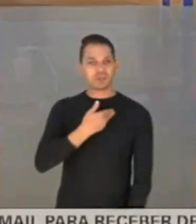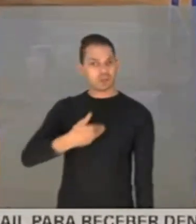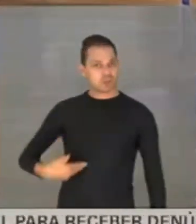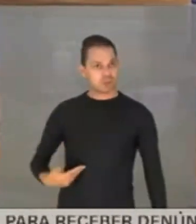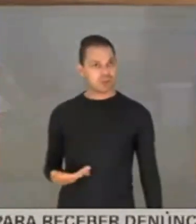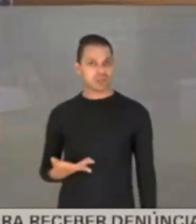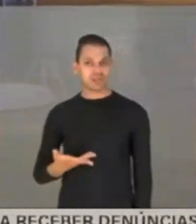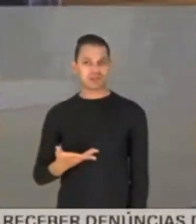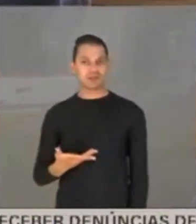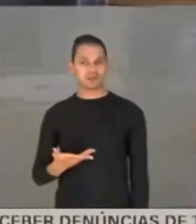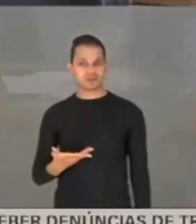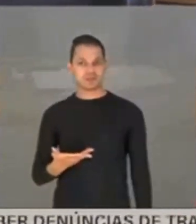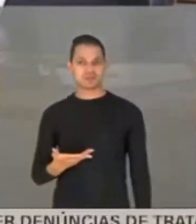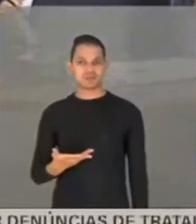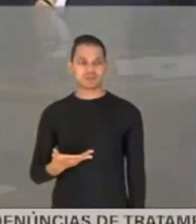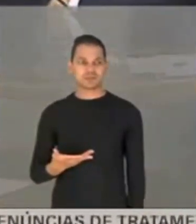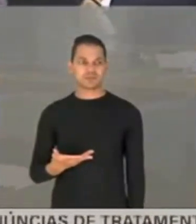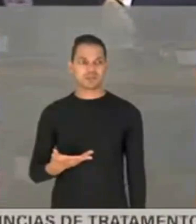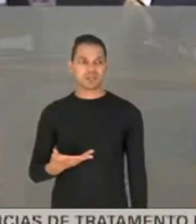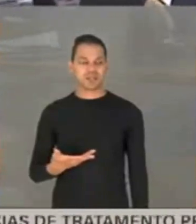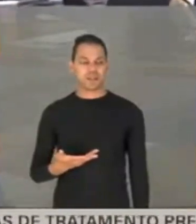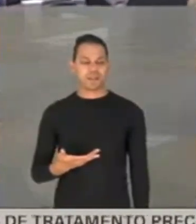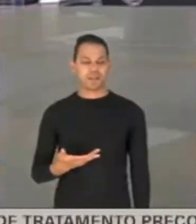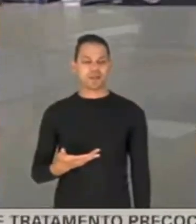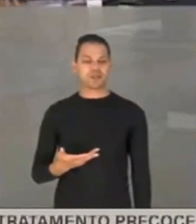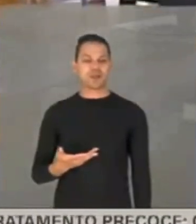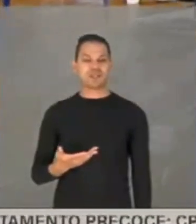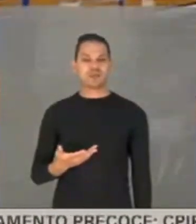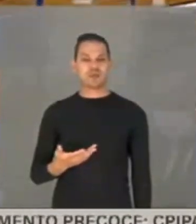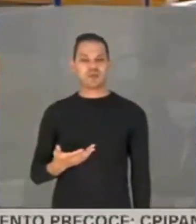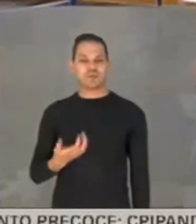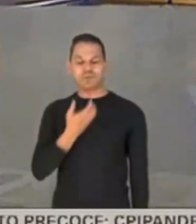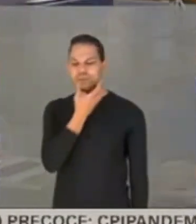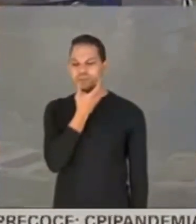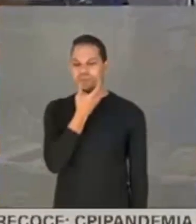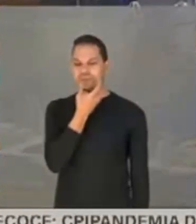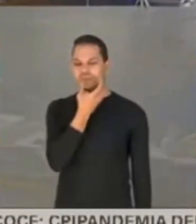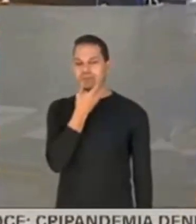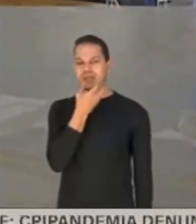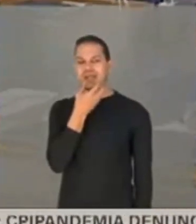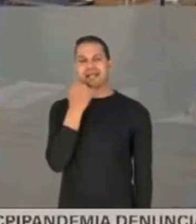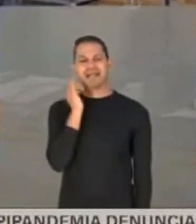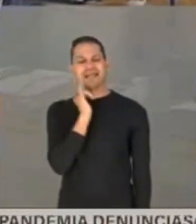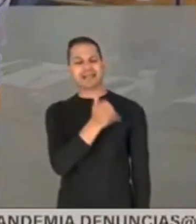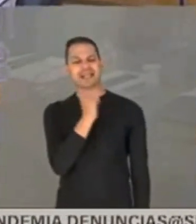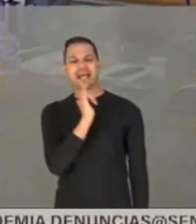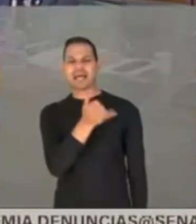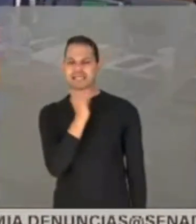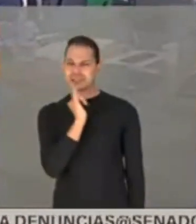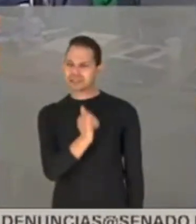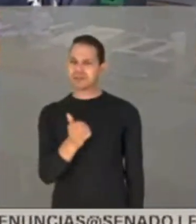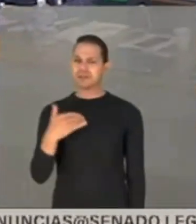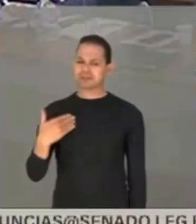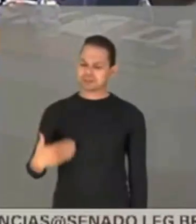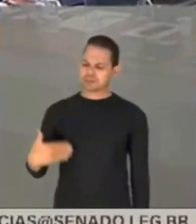a interessante, pequena viu, diferença. senador Marcos Rogério? Então, a gente está vendo aqui realmente essa palavra narrativa